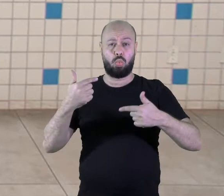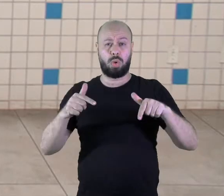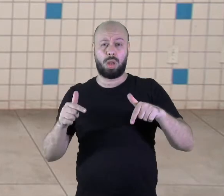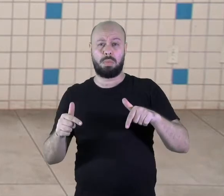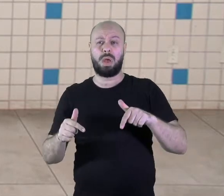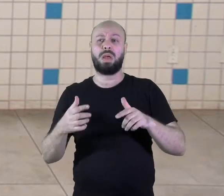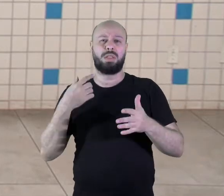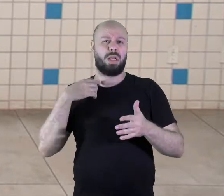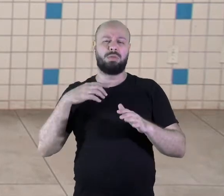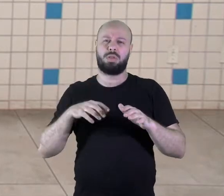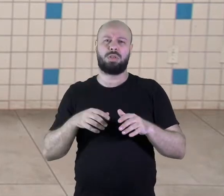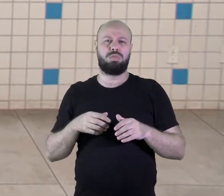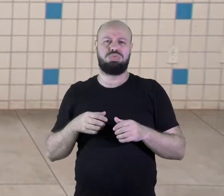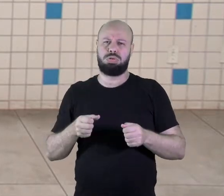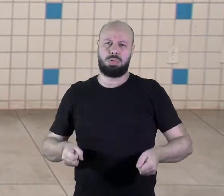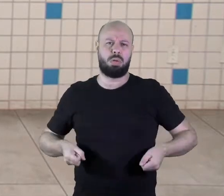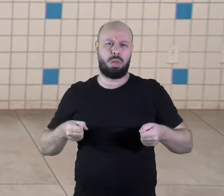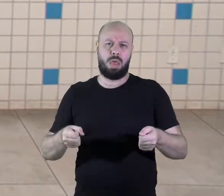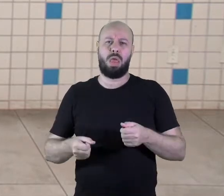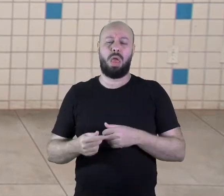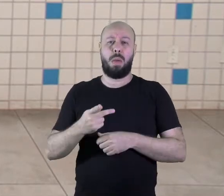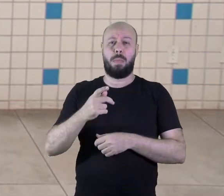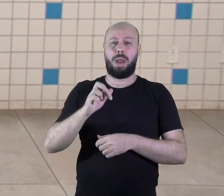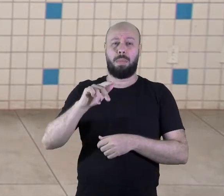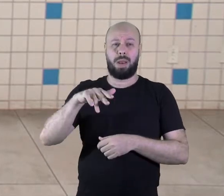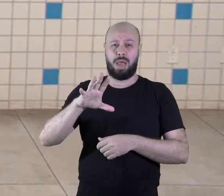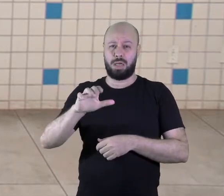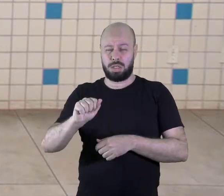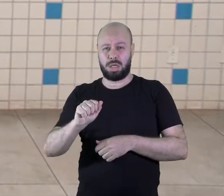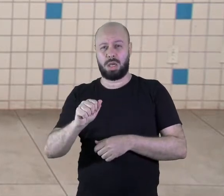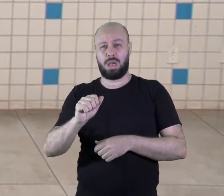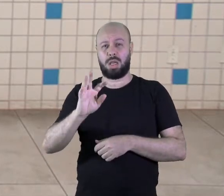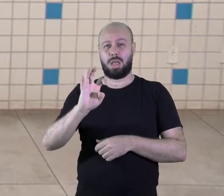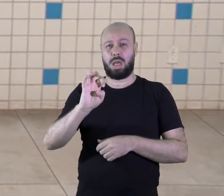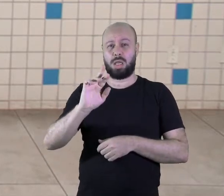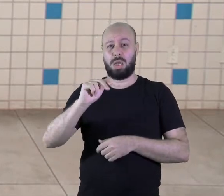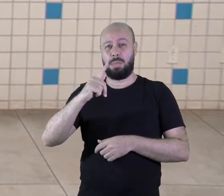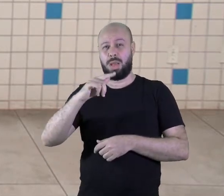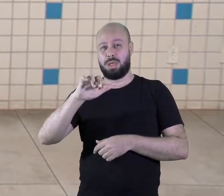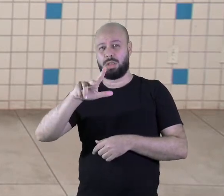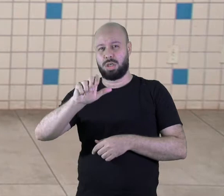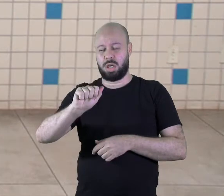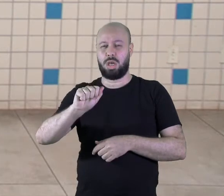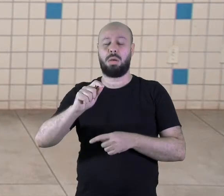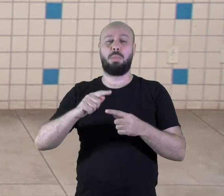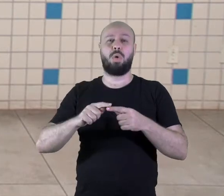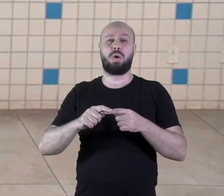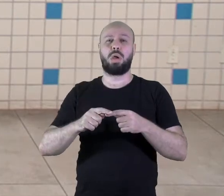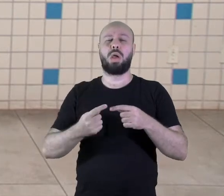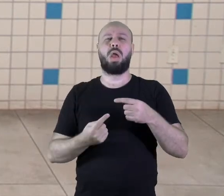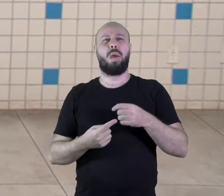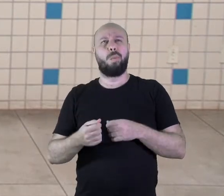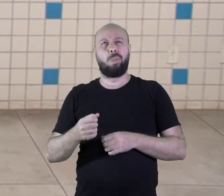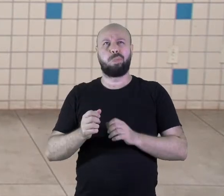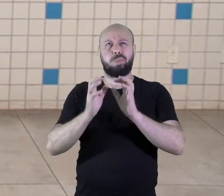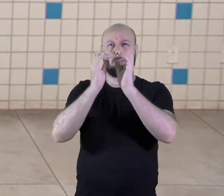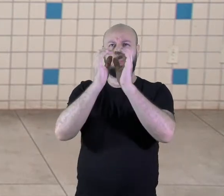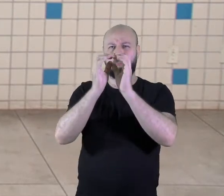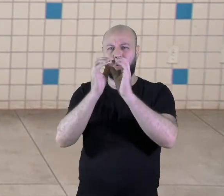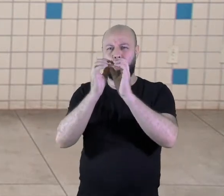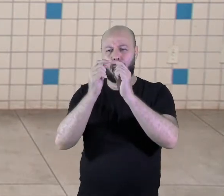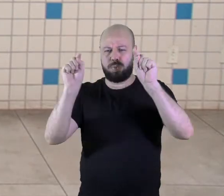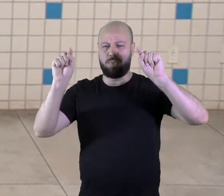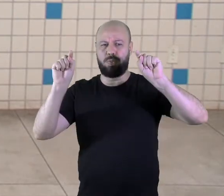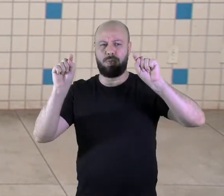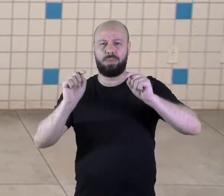diz paraplégica, tetraplégica, não é? Por quê? Por causa que houve o rompimento do neurônio. Então observem aí o neurônio,